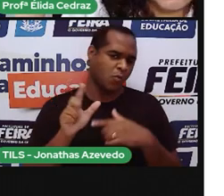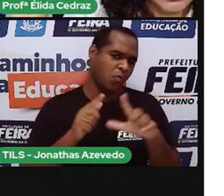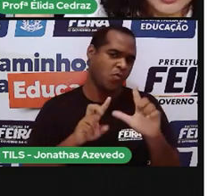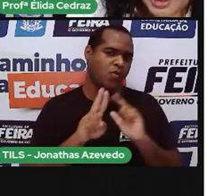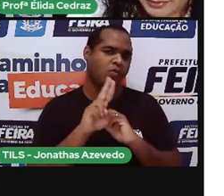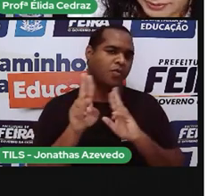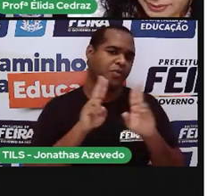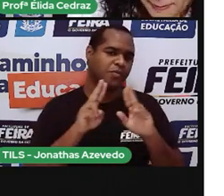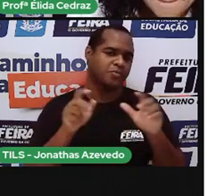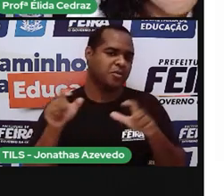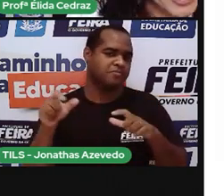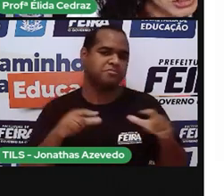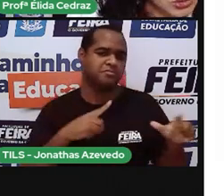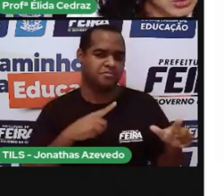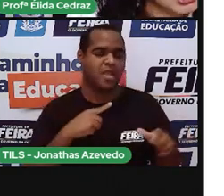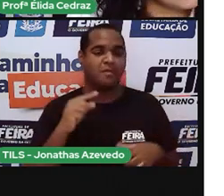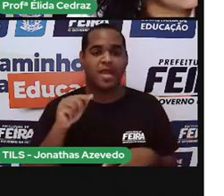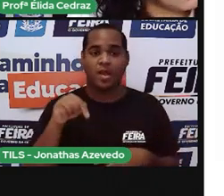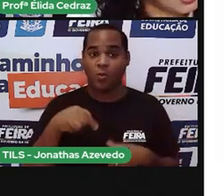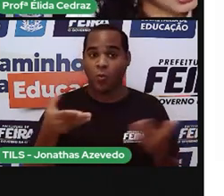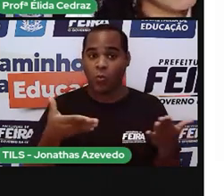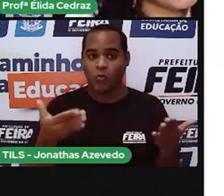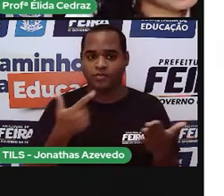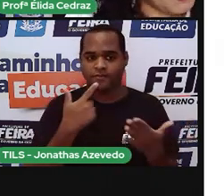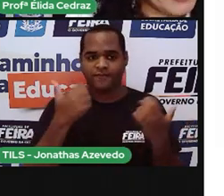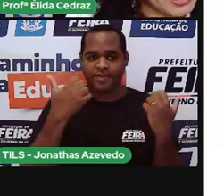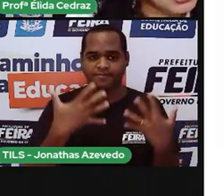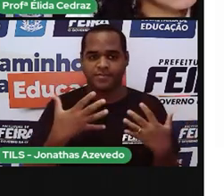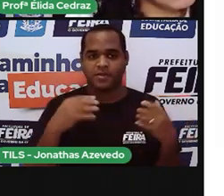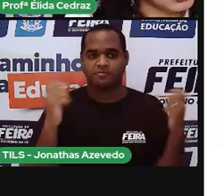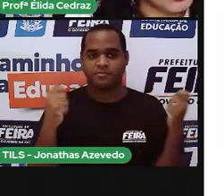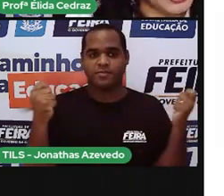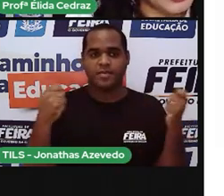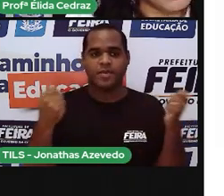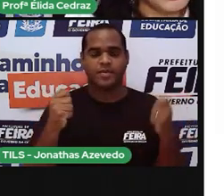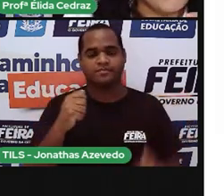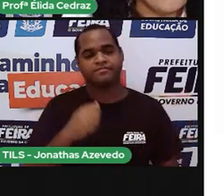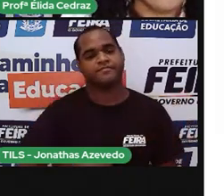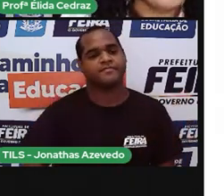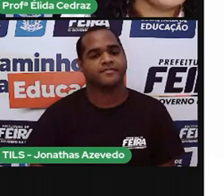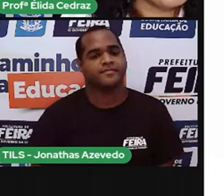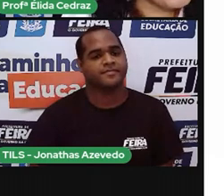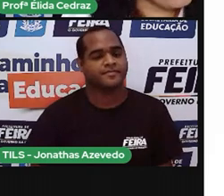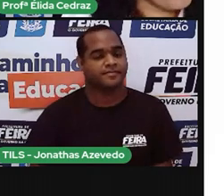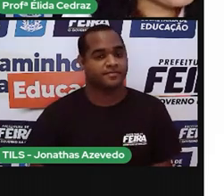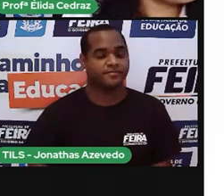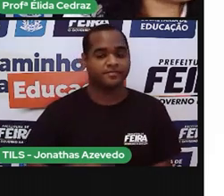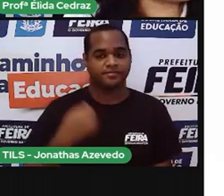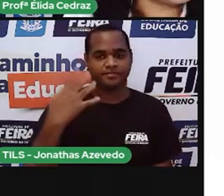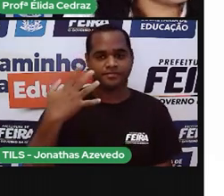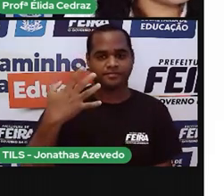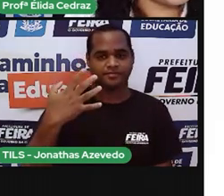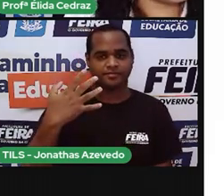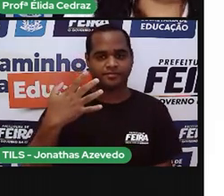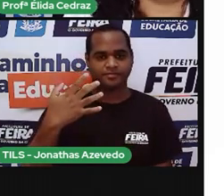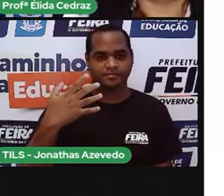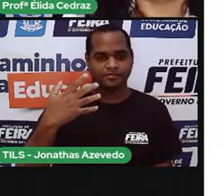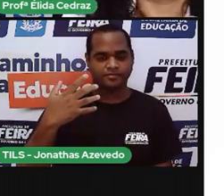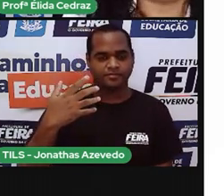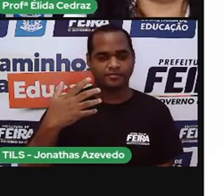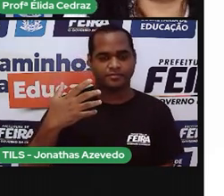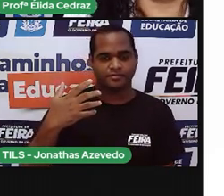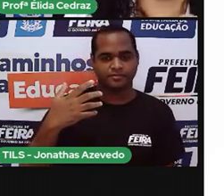em outros lugares. Mas hoje a gente vai ficar somente com chocalho. O número 4 você